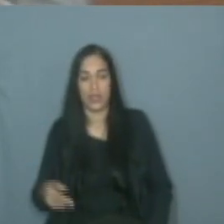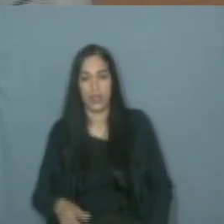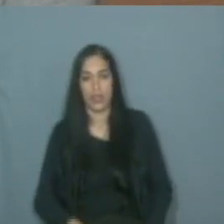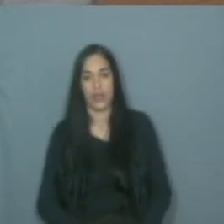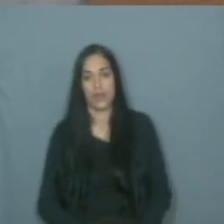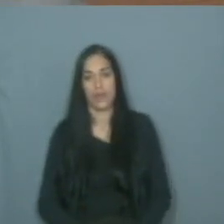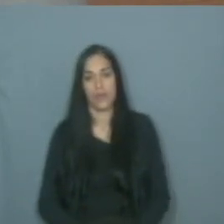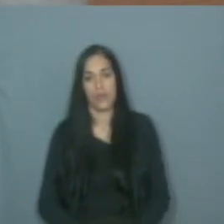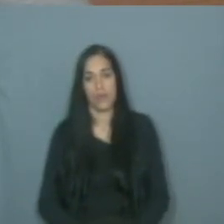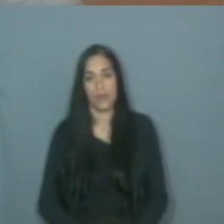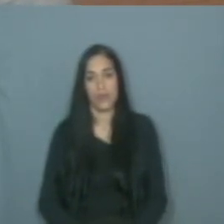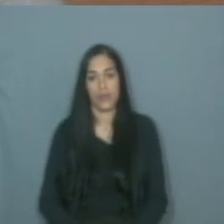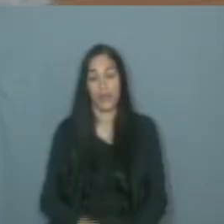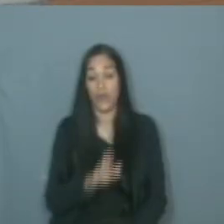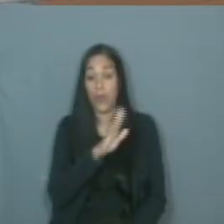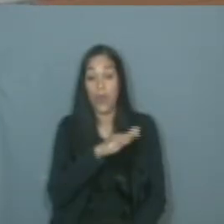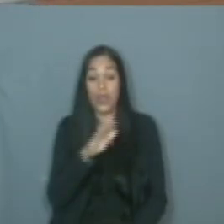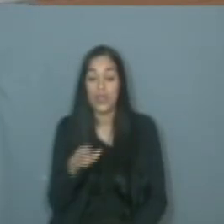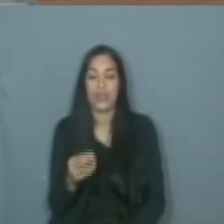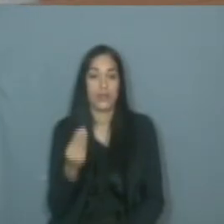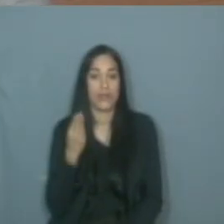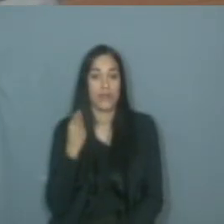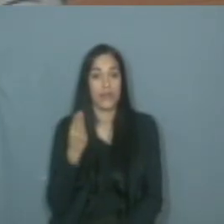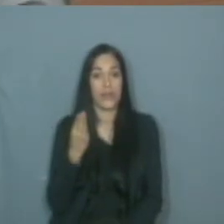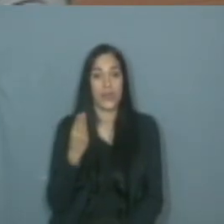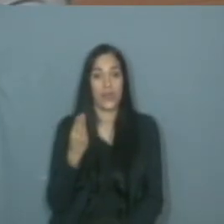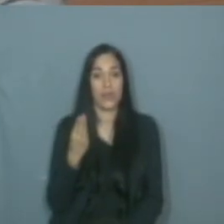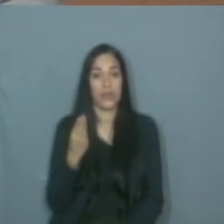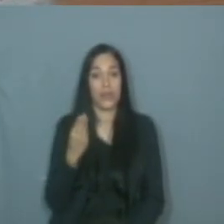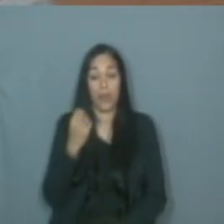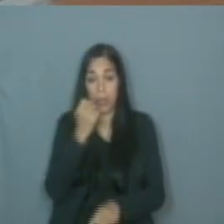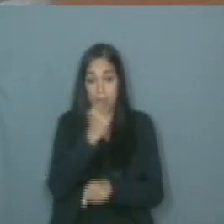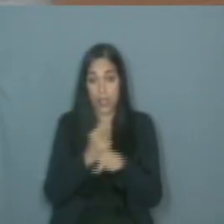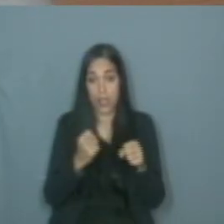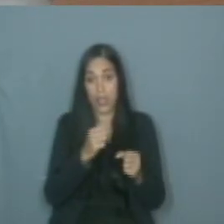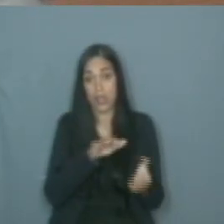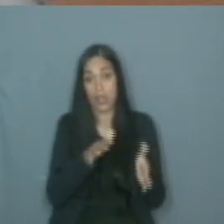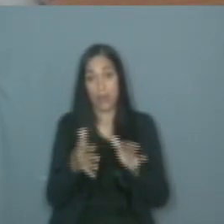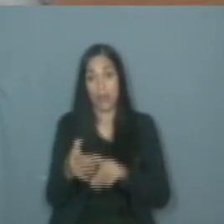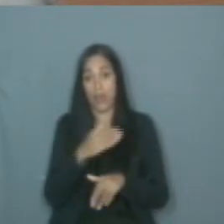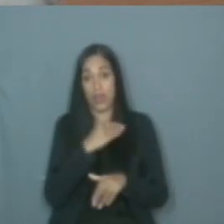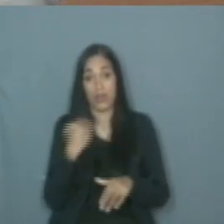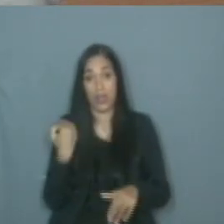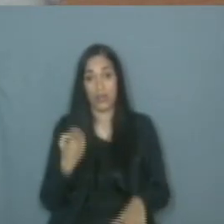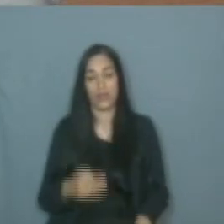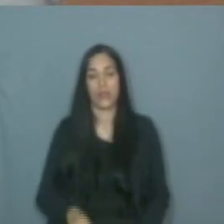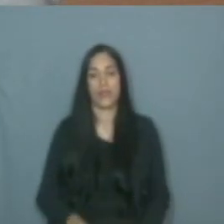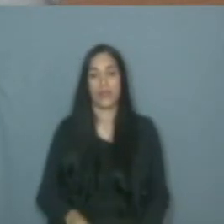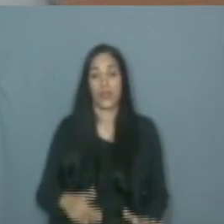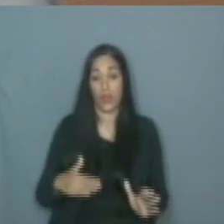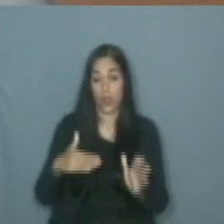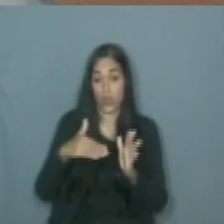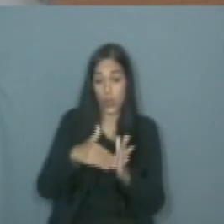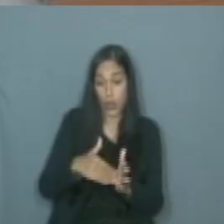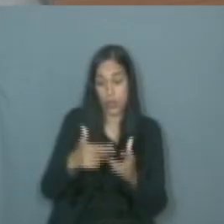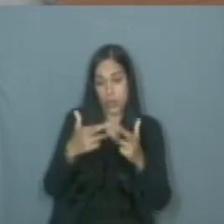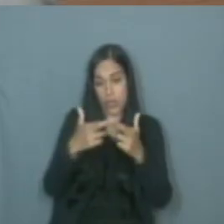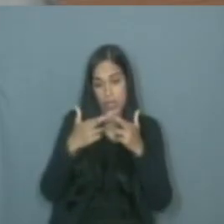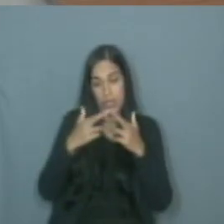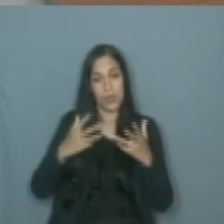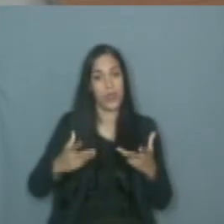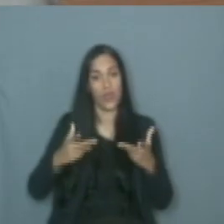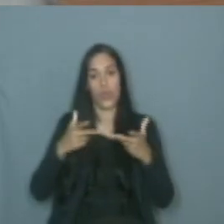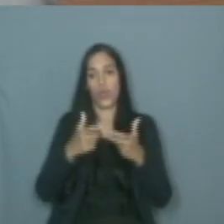Se fosse numa criança, poderia ter matado essa criança. Então, esses últimos requerimentos meus, todos